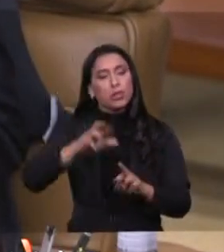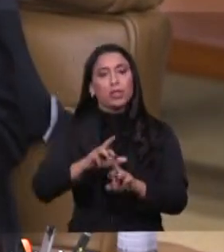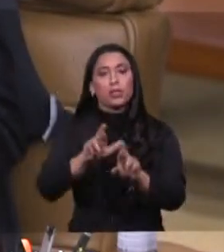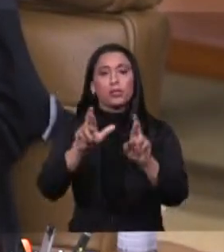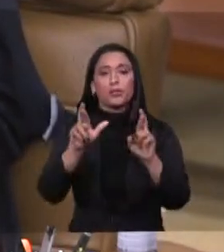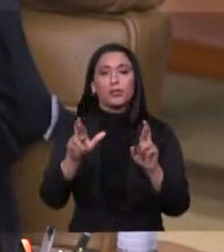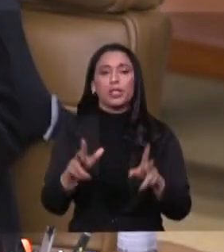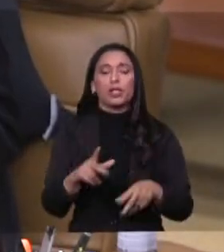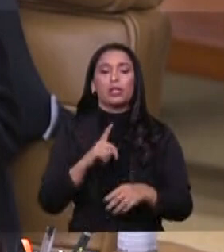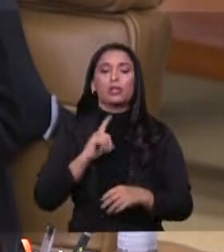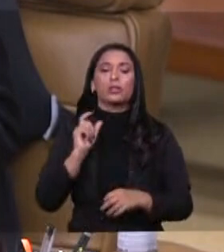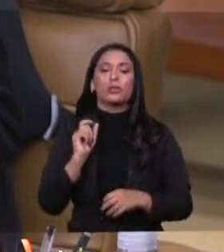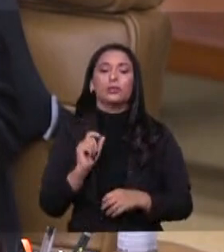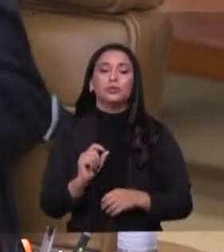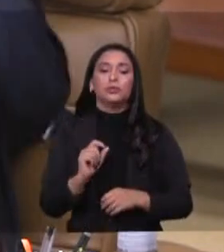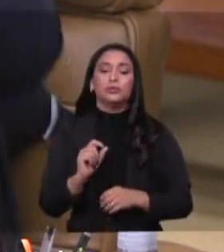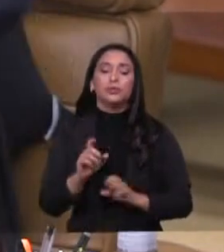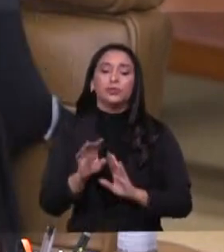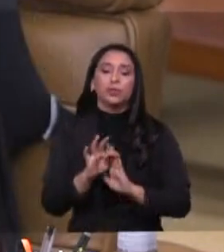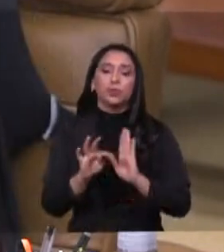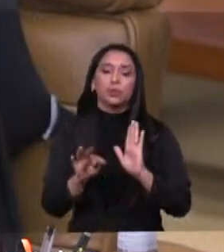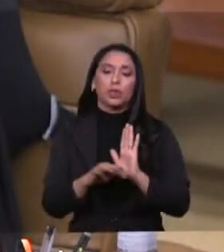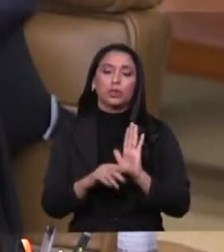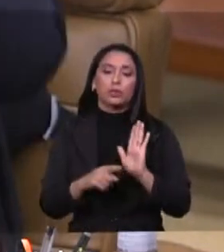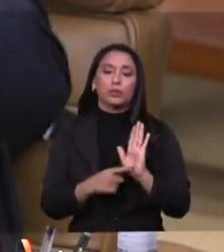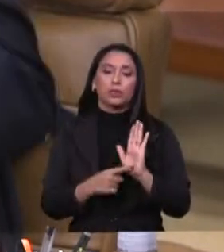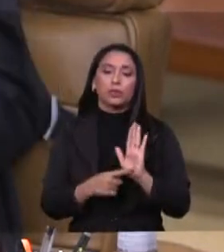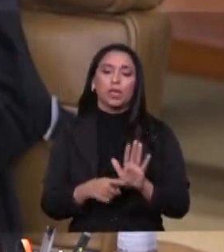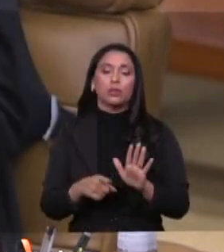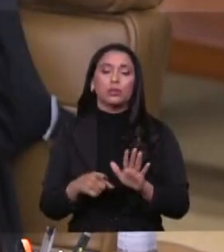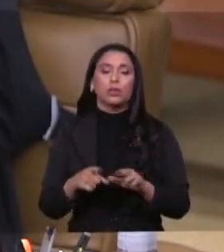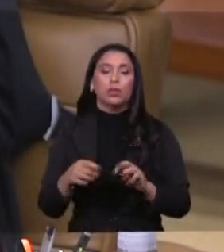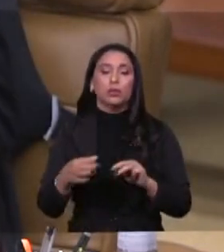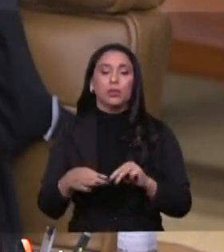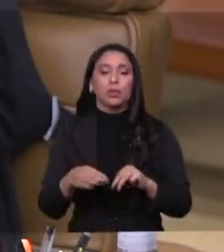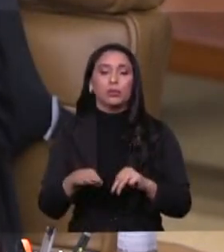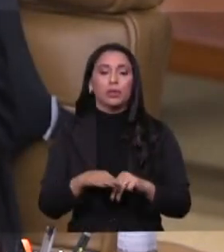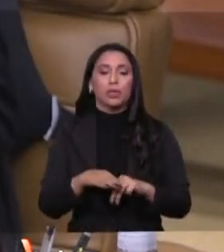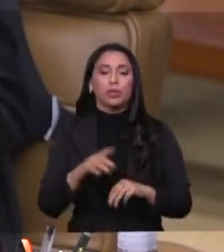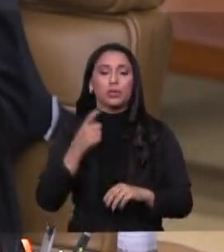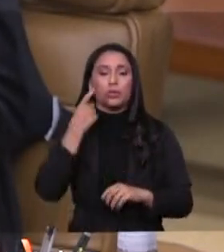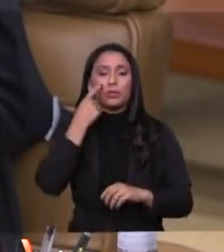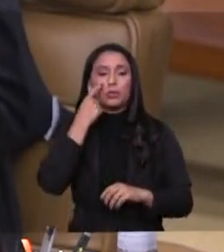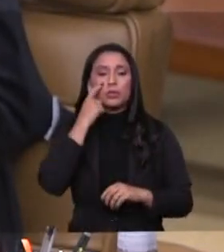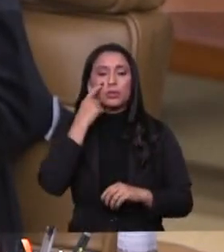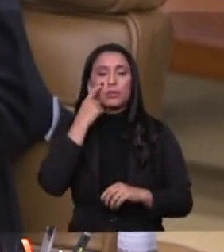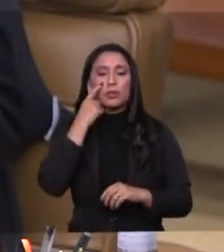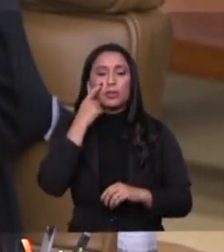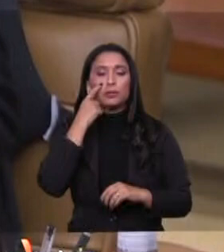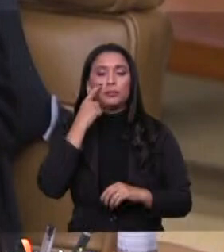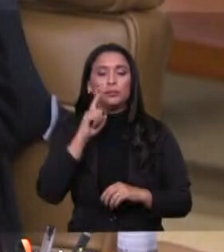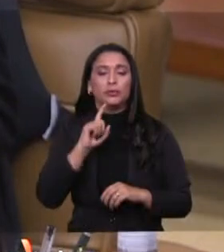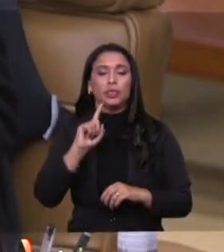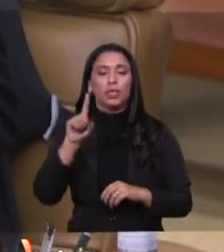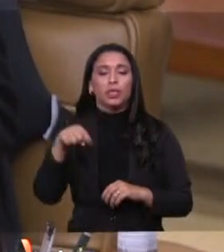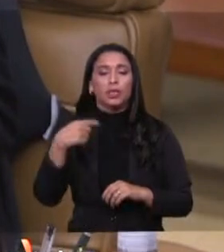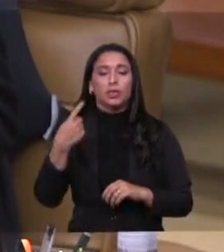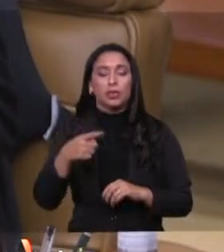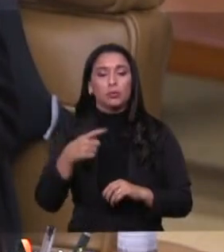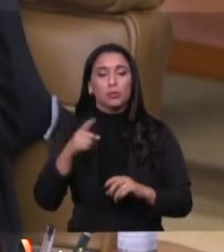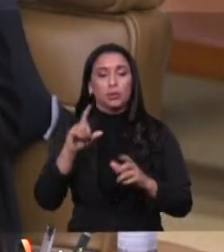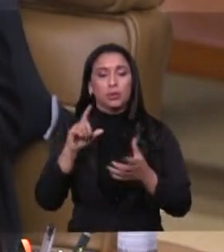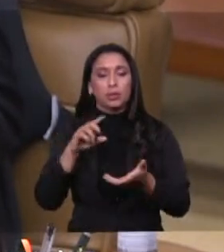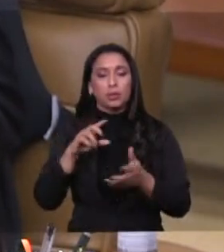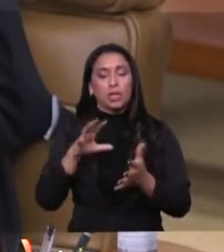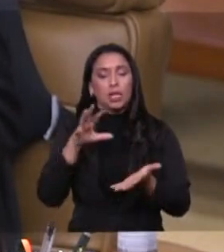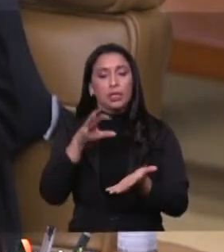diferente do texto apresentado pelo ministro Nunes Marques. A posse tradicional